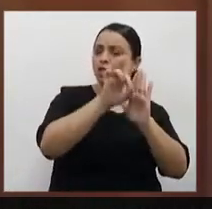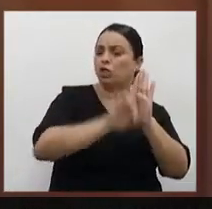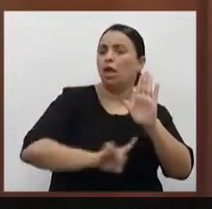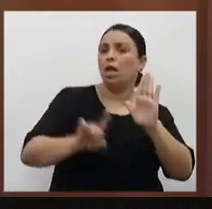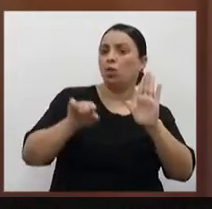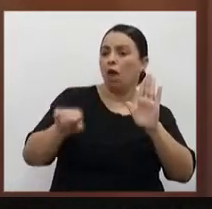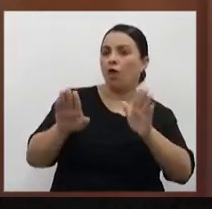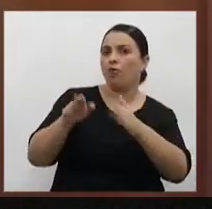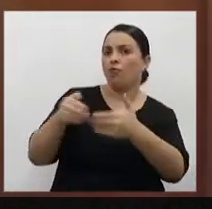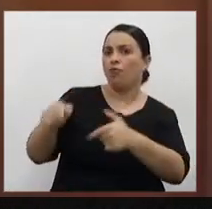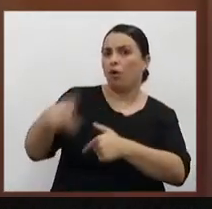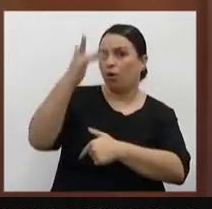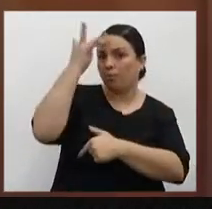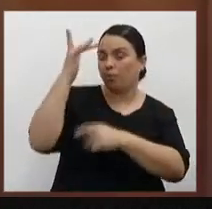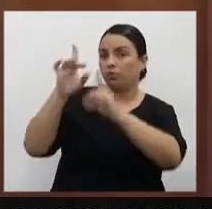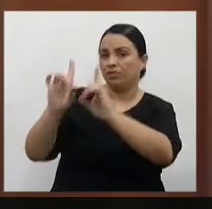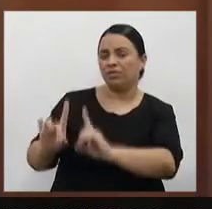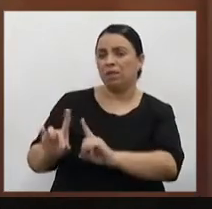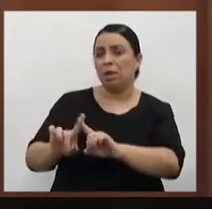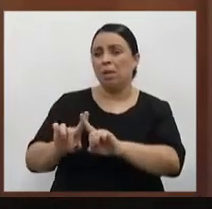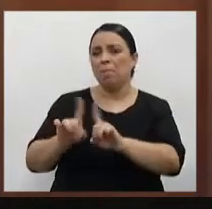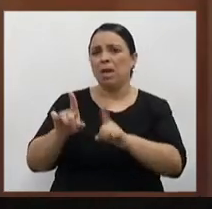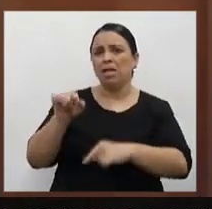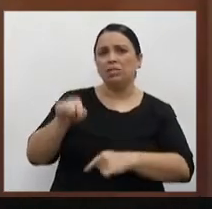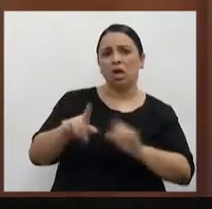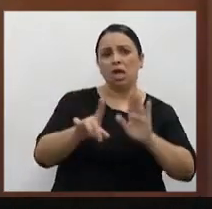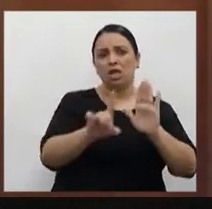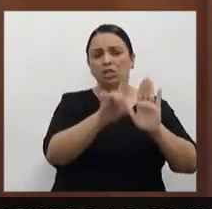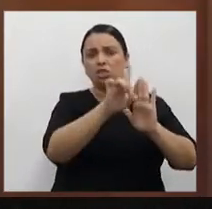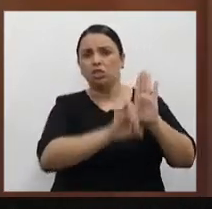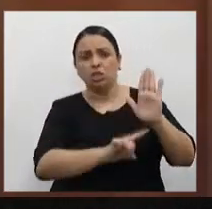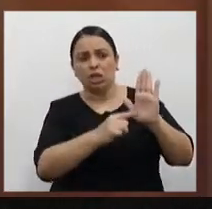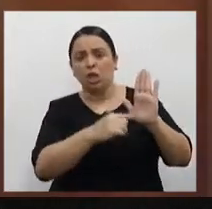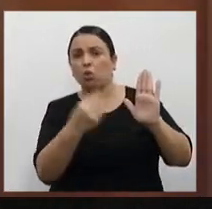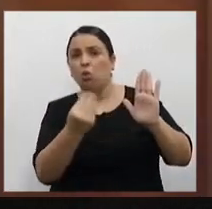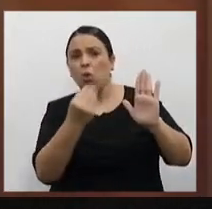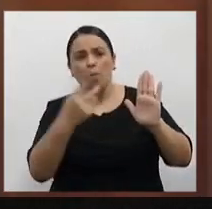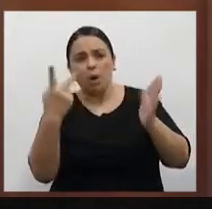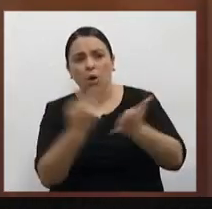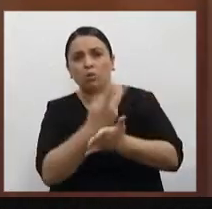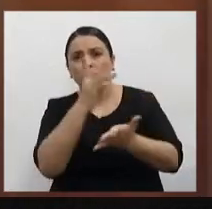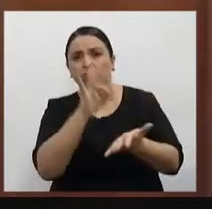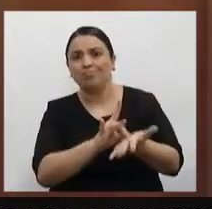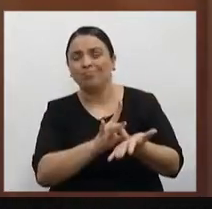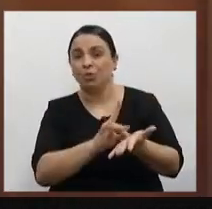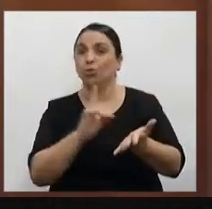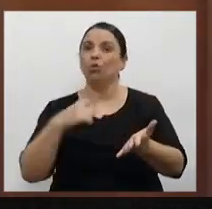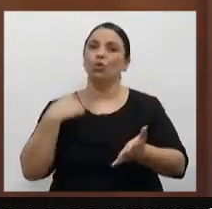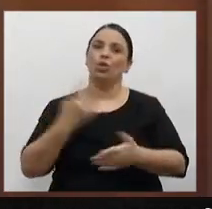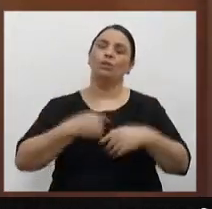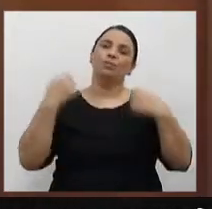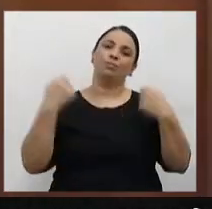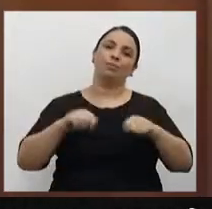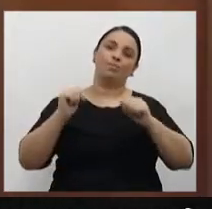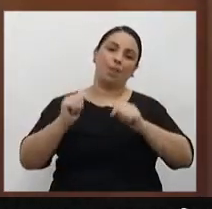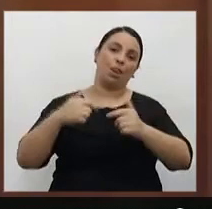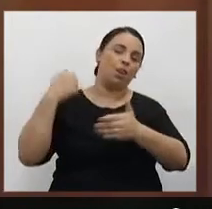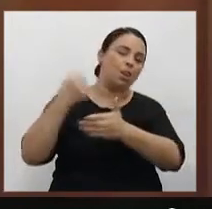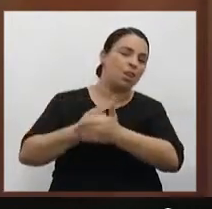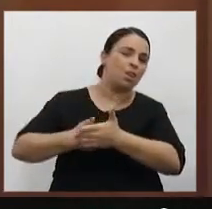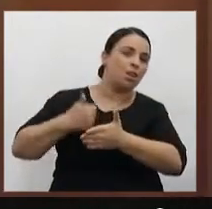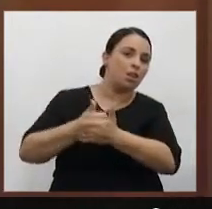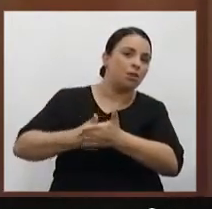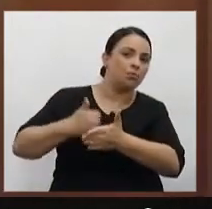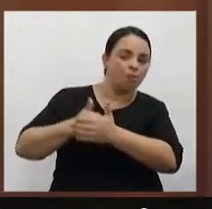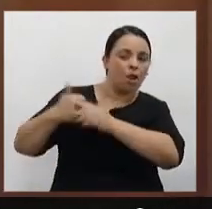tenha o direito garantido da pessoa com deficiência, nós temos que lutar muito por esse direito, infelizmente. Algo